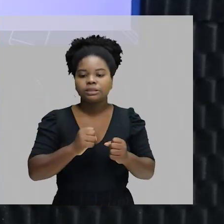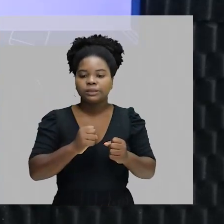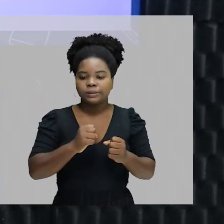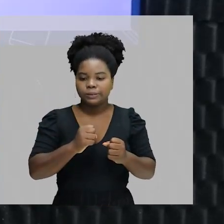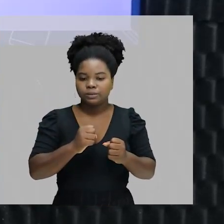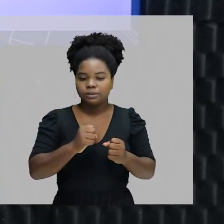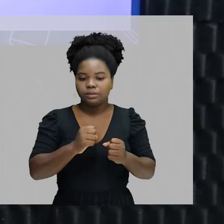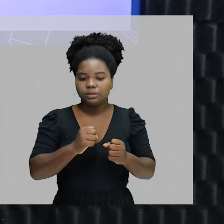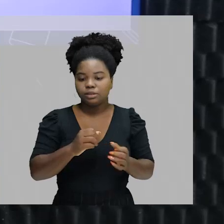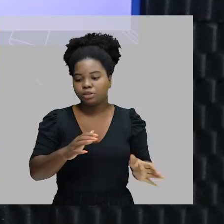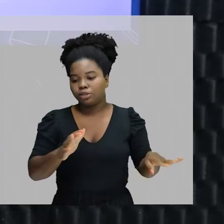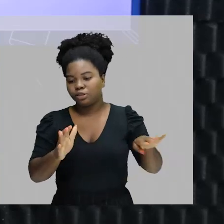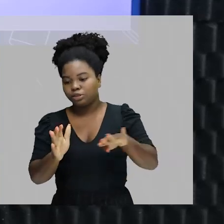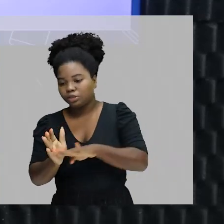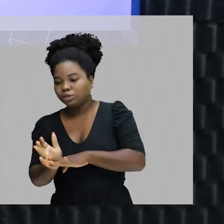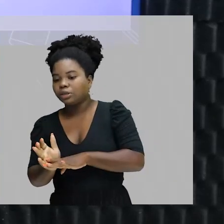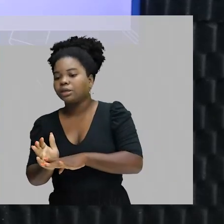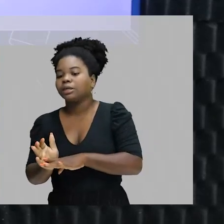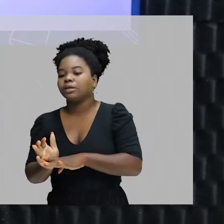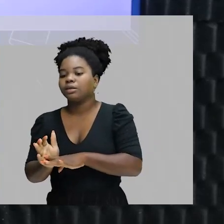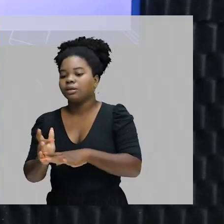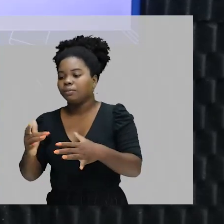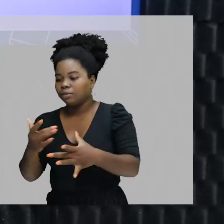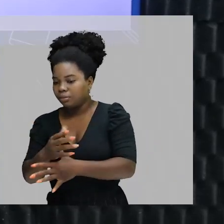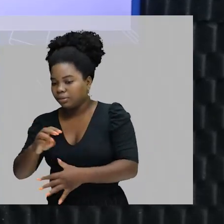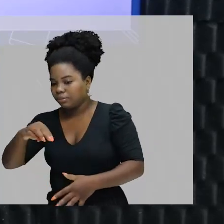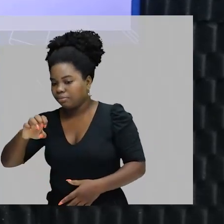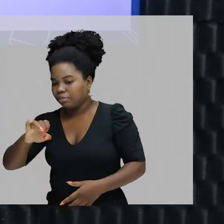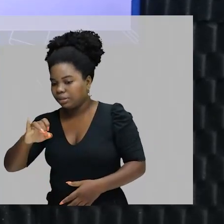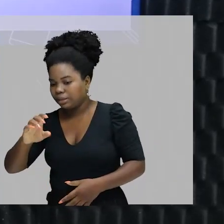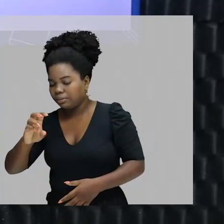centro para uma cidade média, buscando